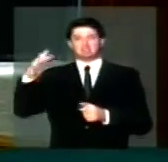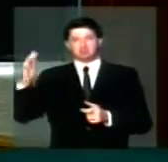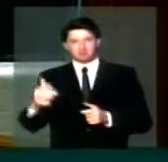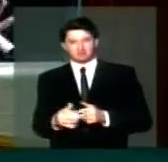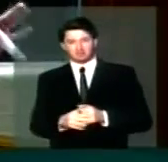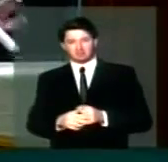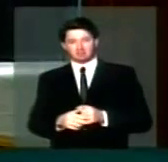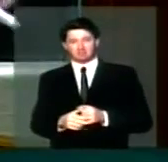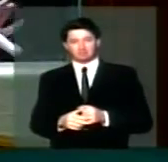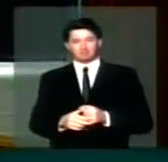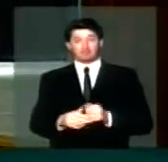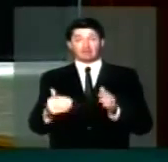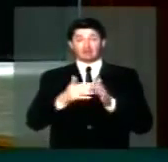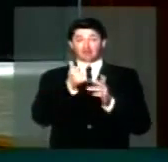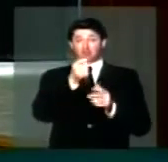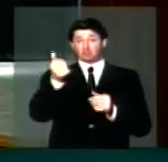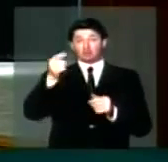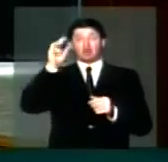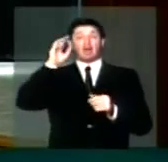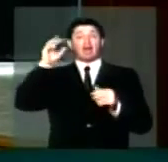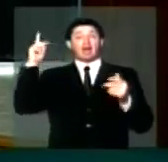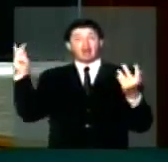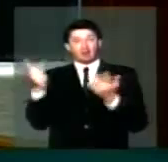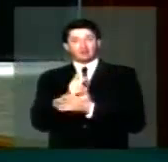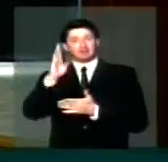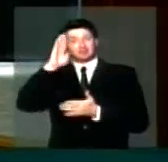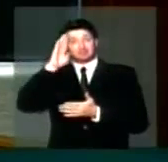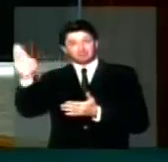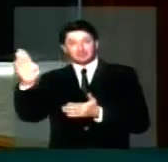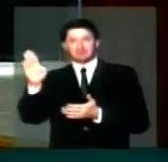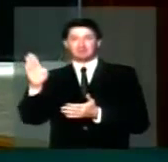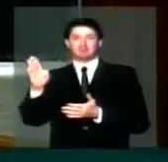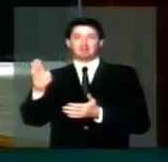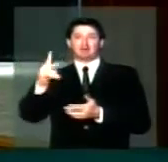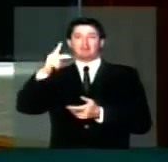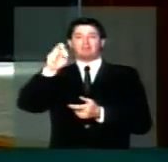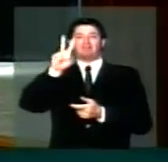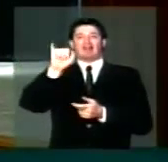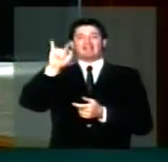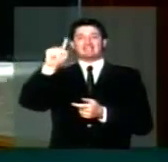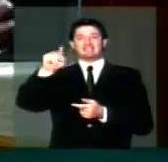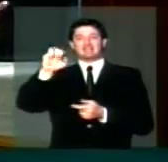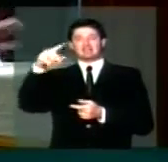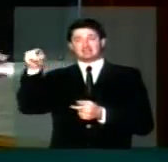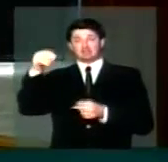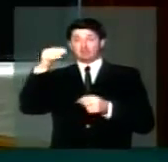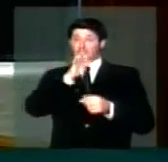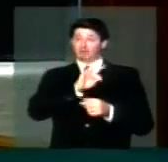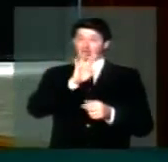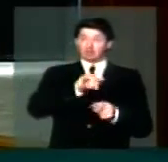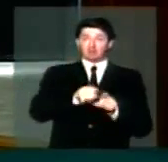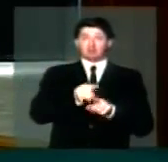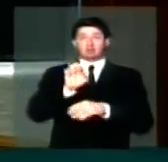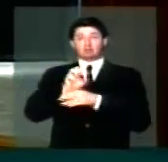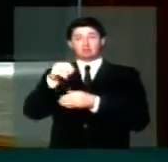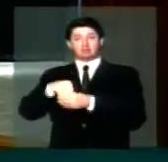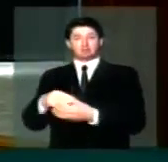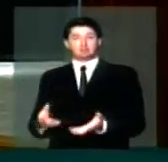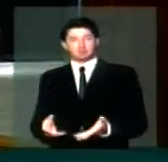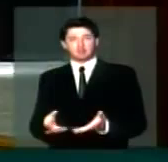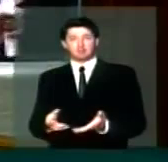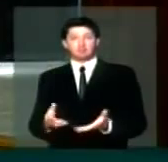presidente. O período das grandes privatizações, que ocorreram tanto no âmbito federal quanto no âmbito dos